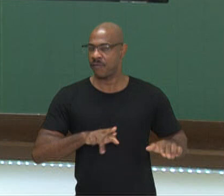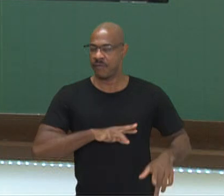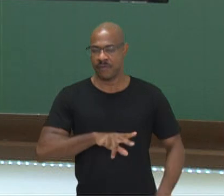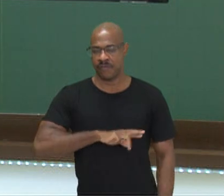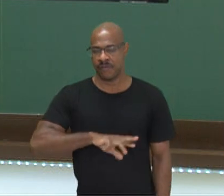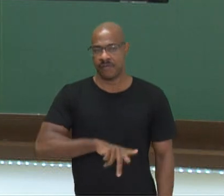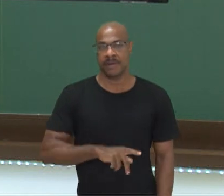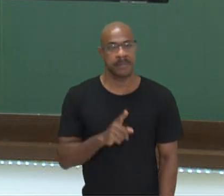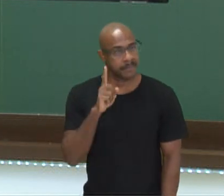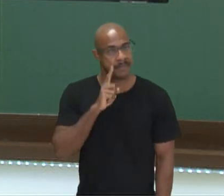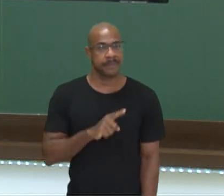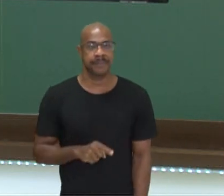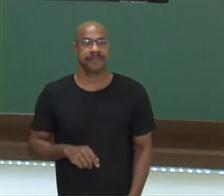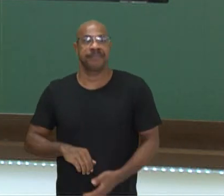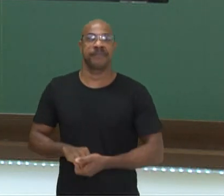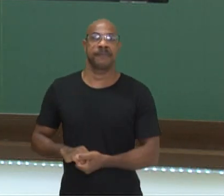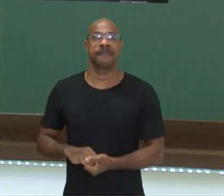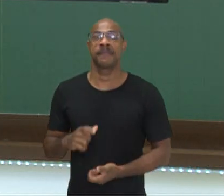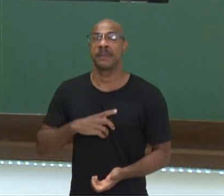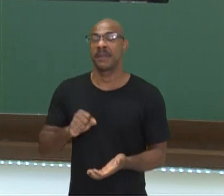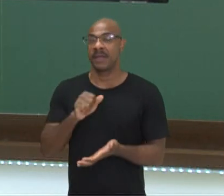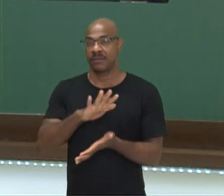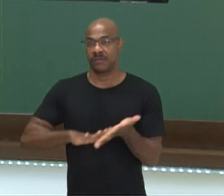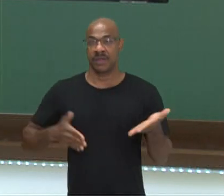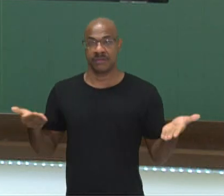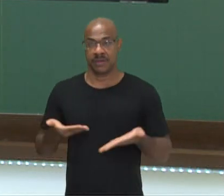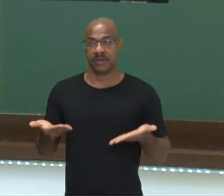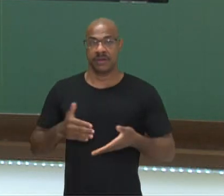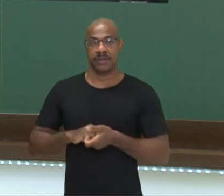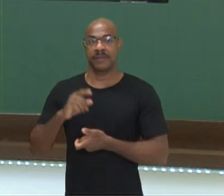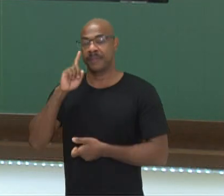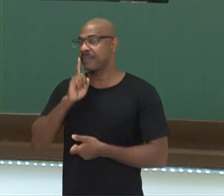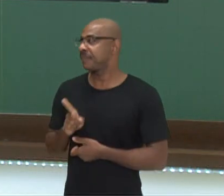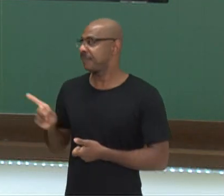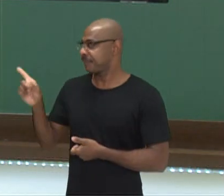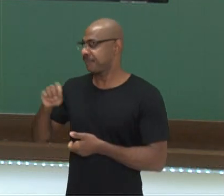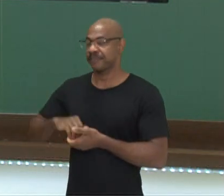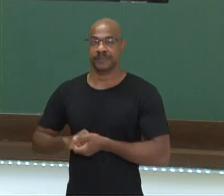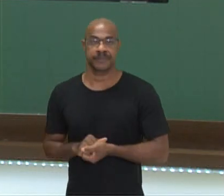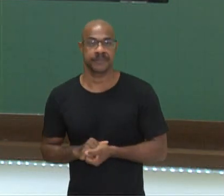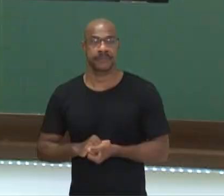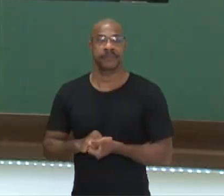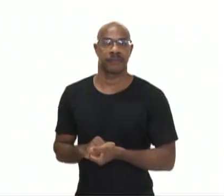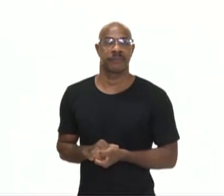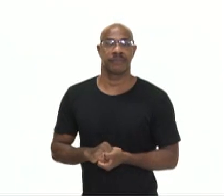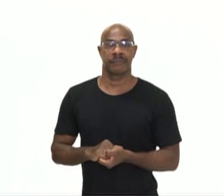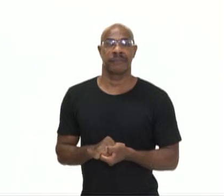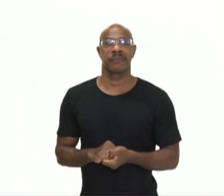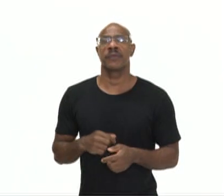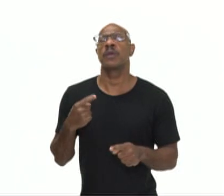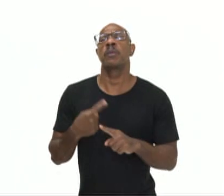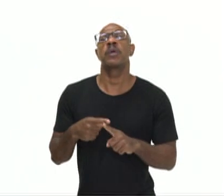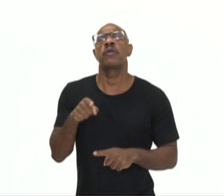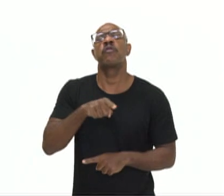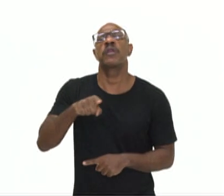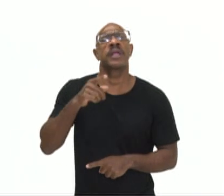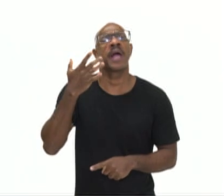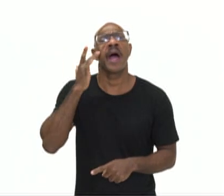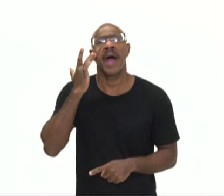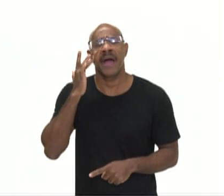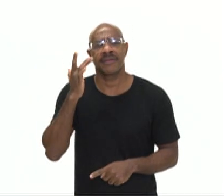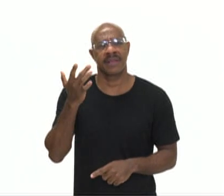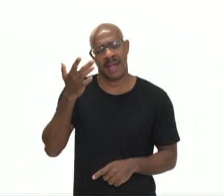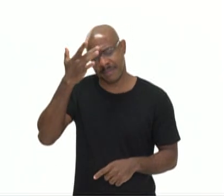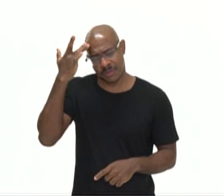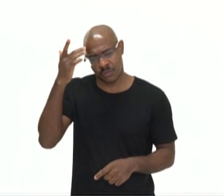pensamento. Temos uma atividade em relação à tira que acabamos de ler, né? Por que vocês acham que as pessoas